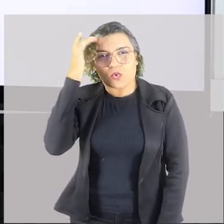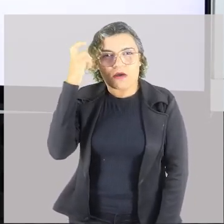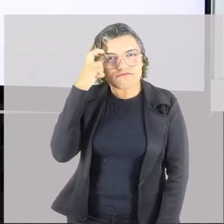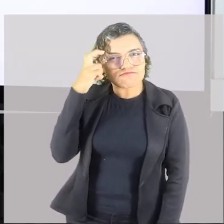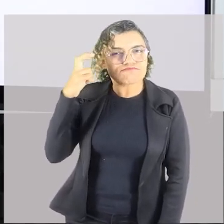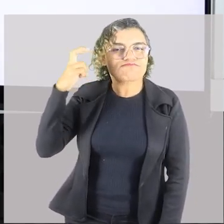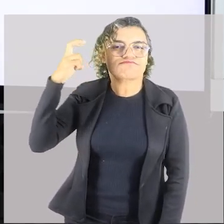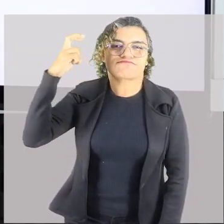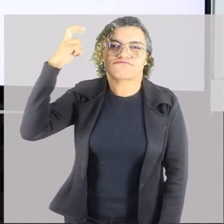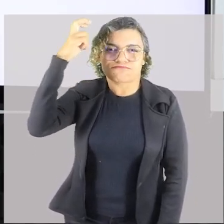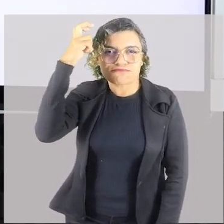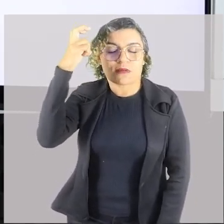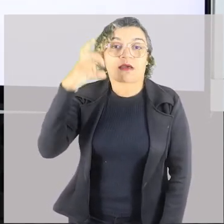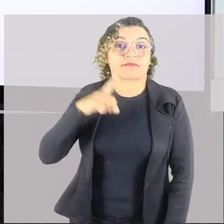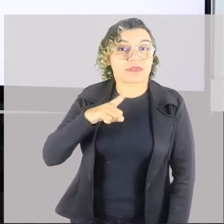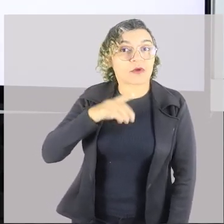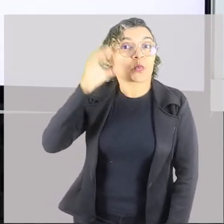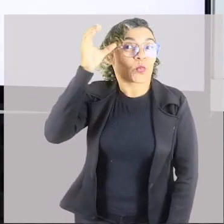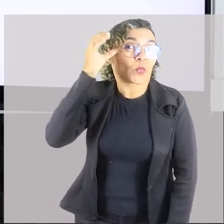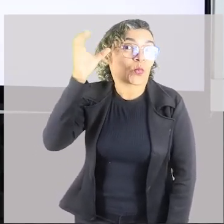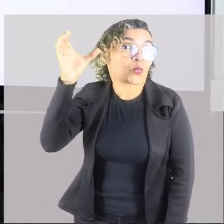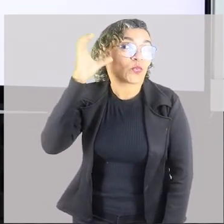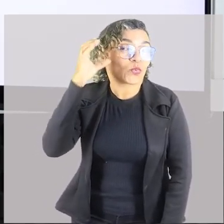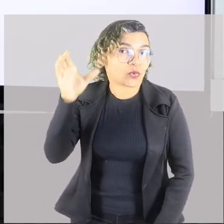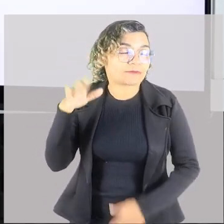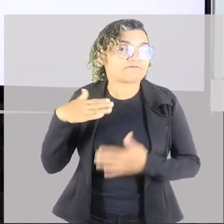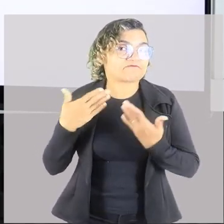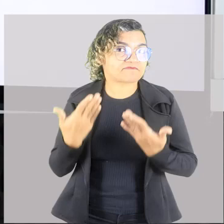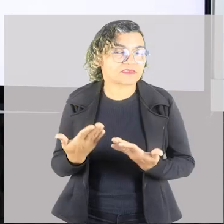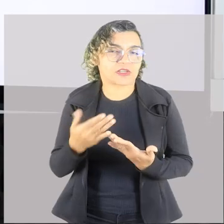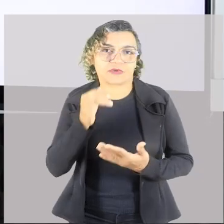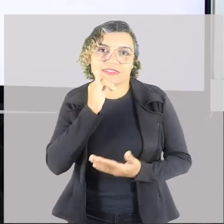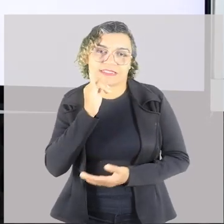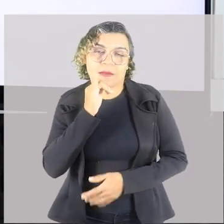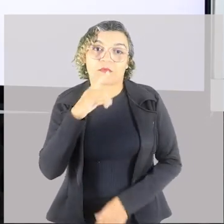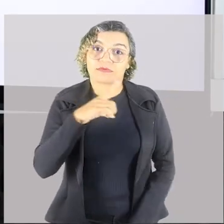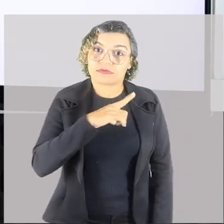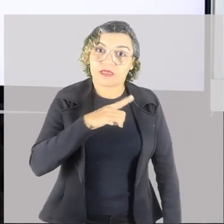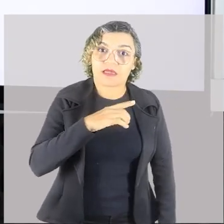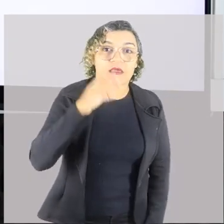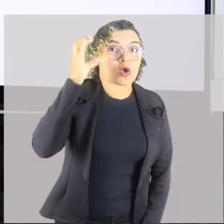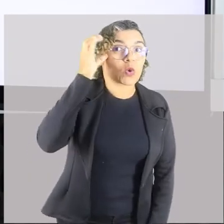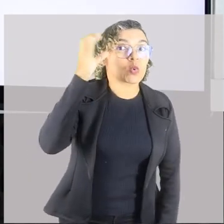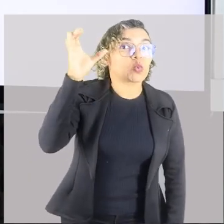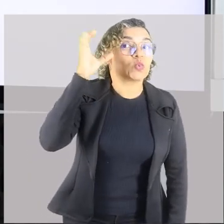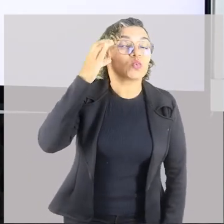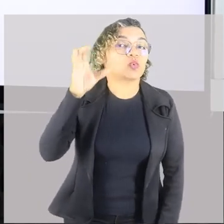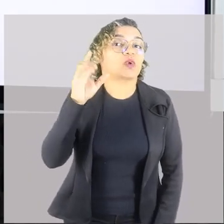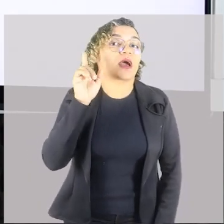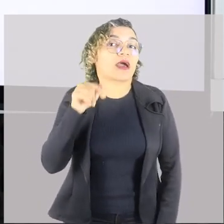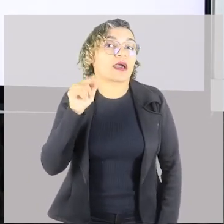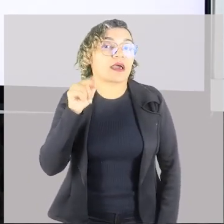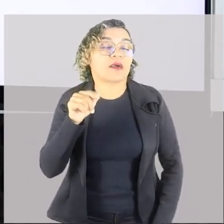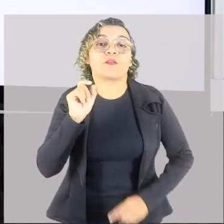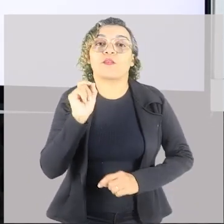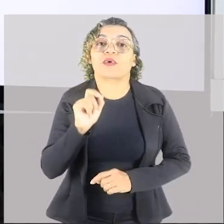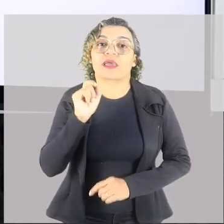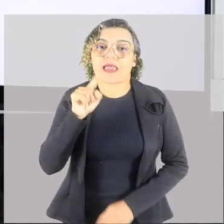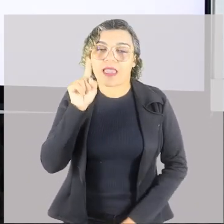pessoa que tem cultura. Então essa ideia de ter cultura é a ideia da cultura